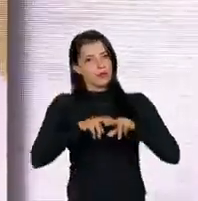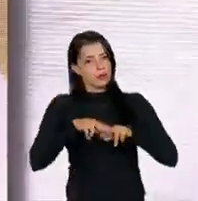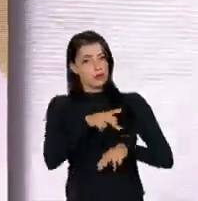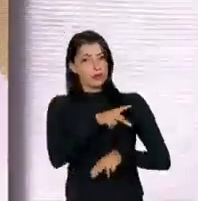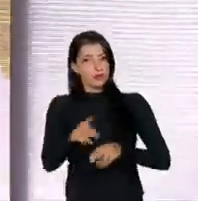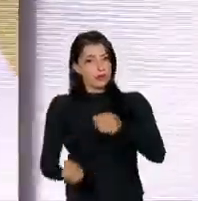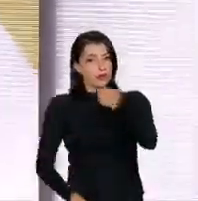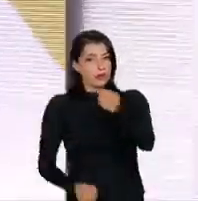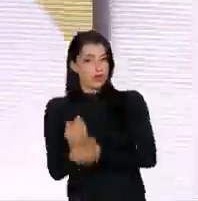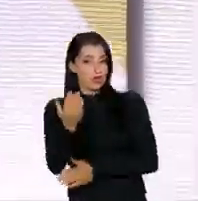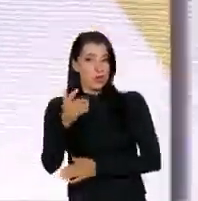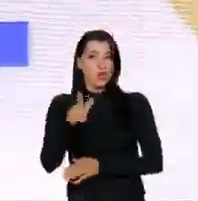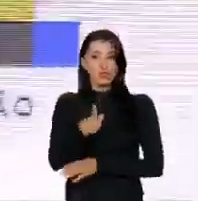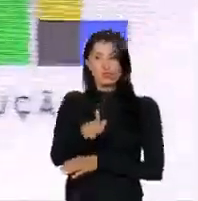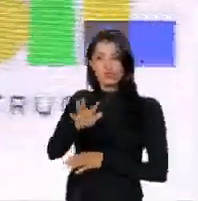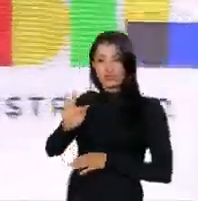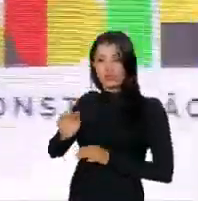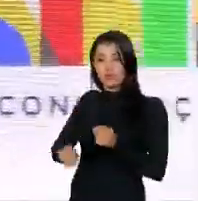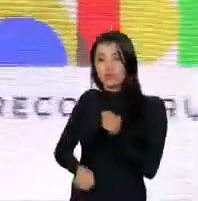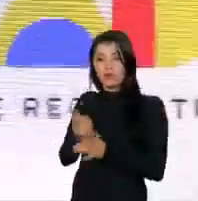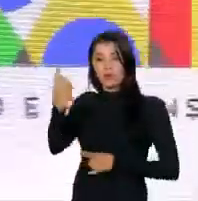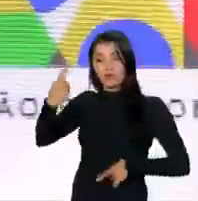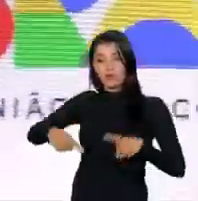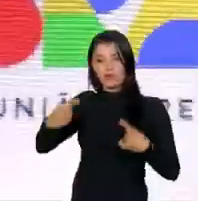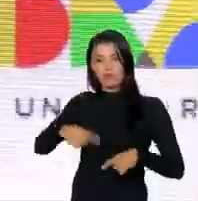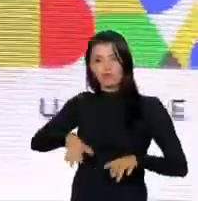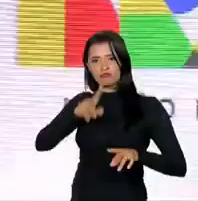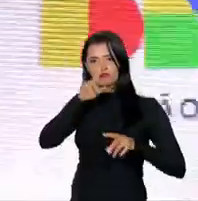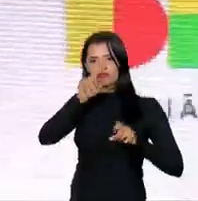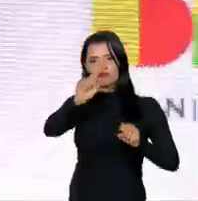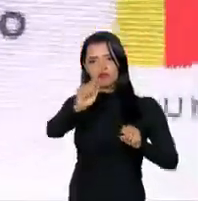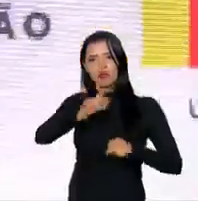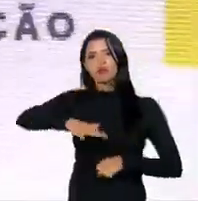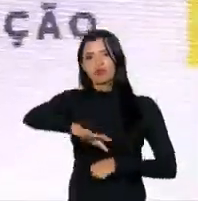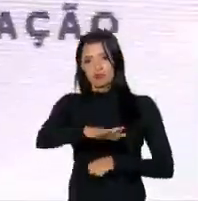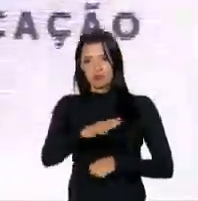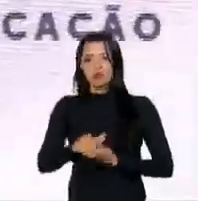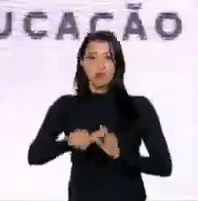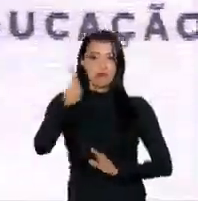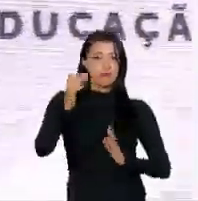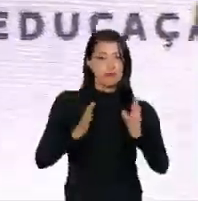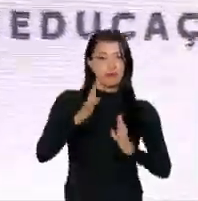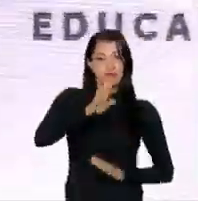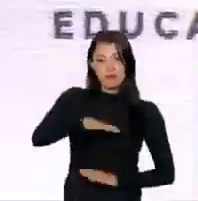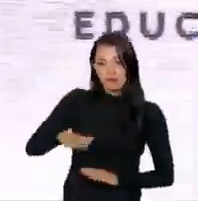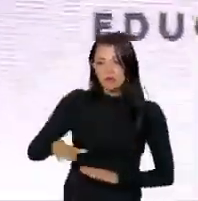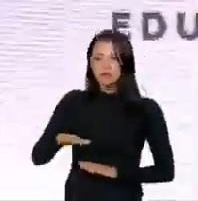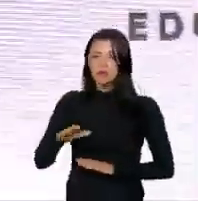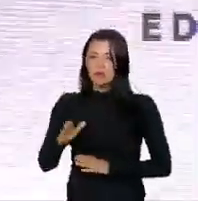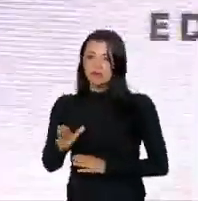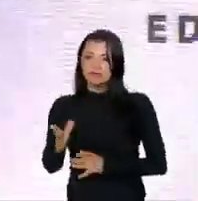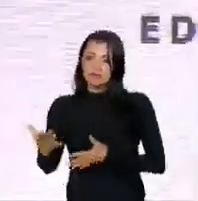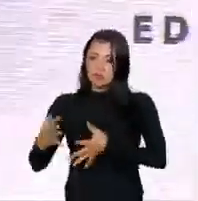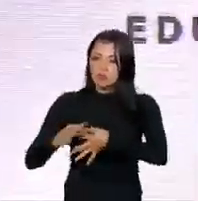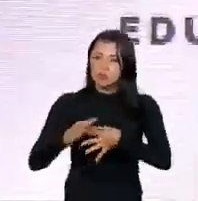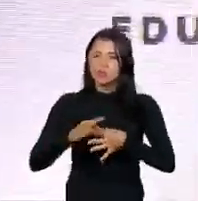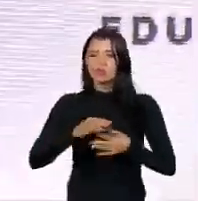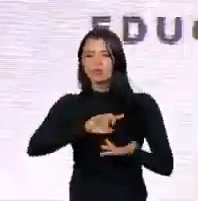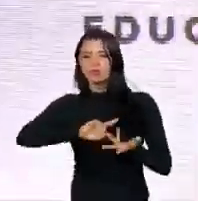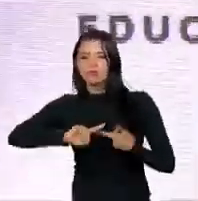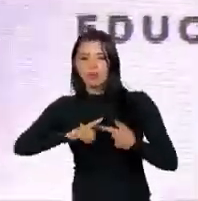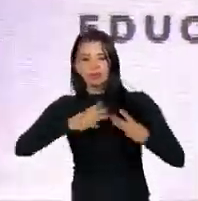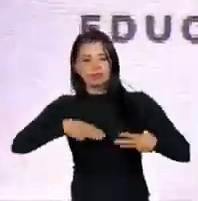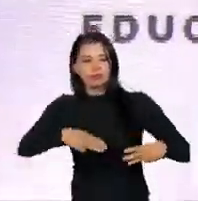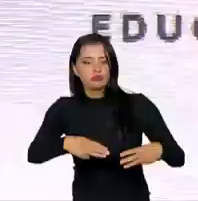para fazer uma política robusta na área da primeira infância, unindo vários ministérios. A sociedade